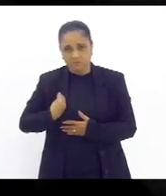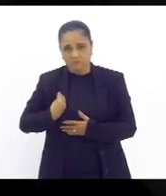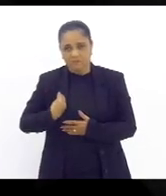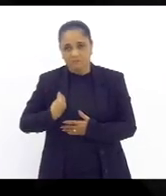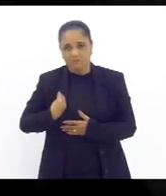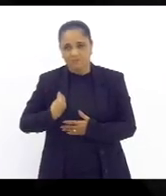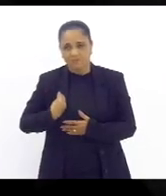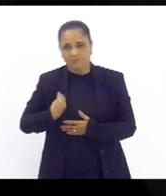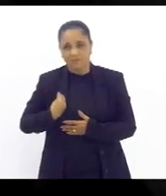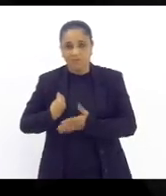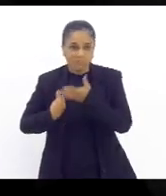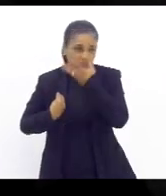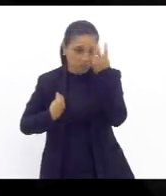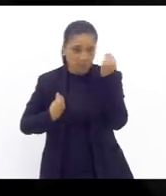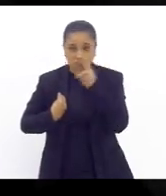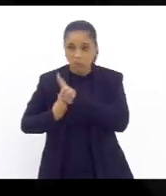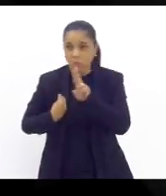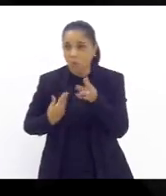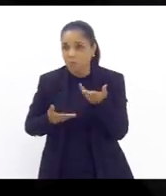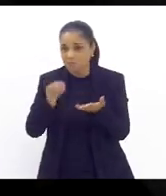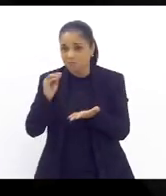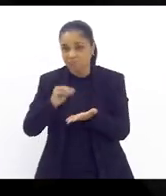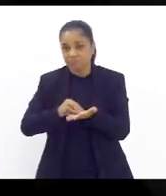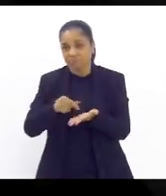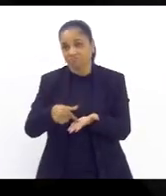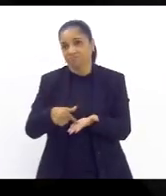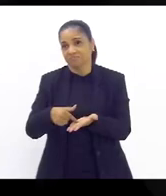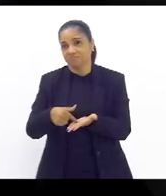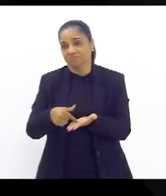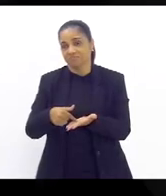só Esqueceram de botar o nome do vereador para mim presente